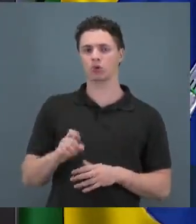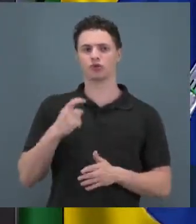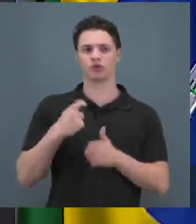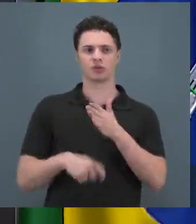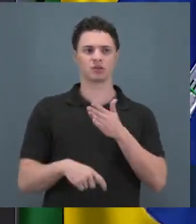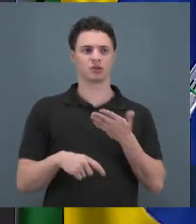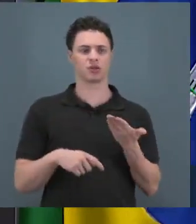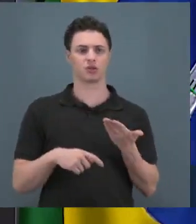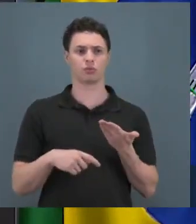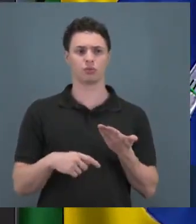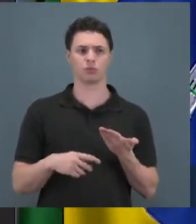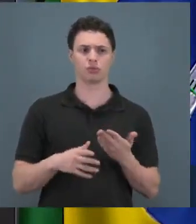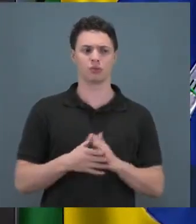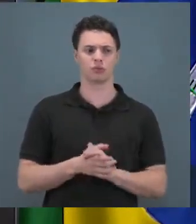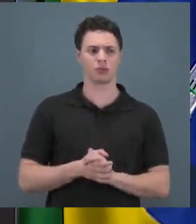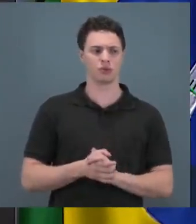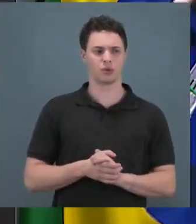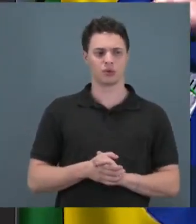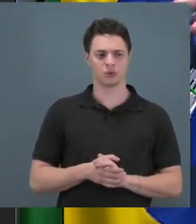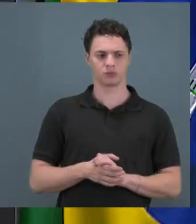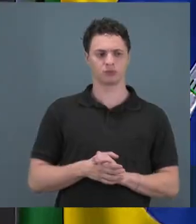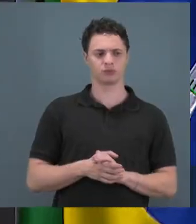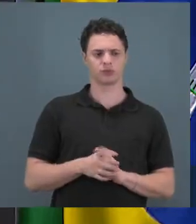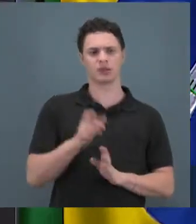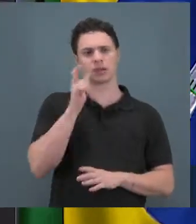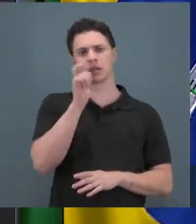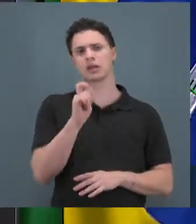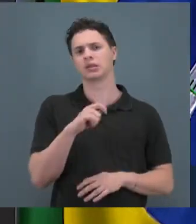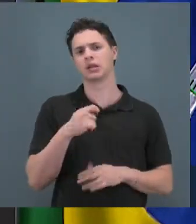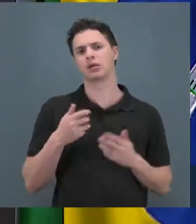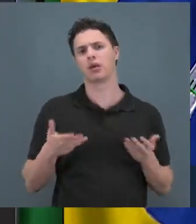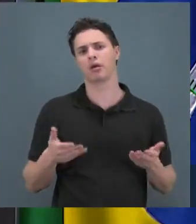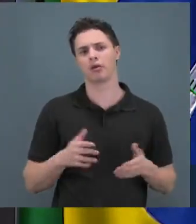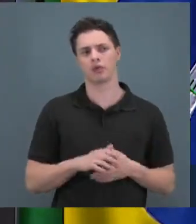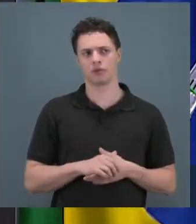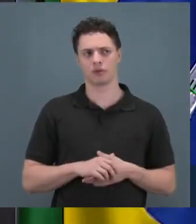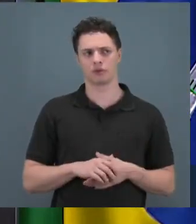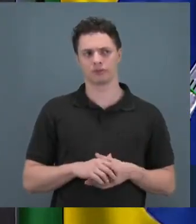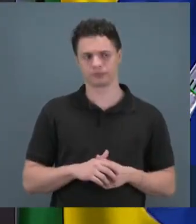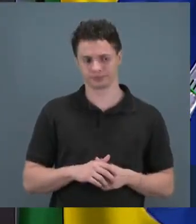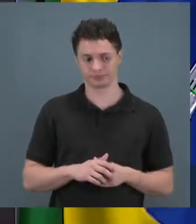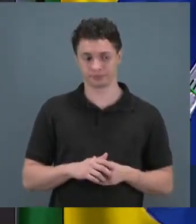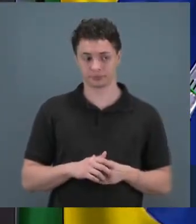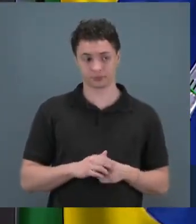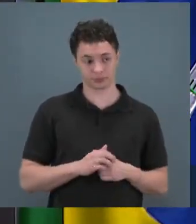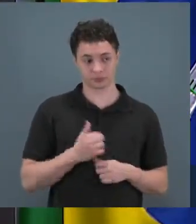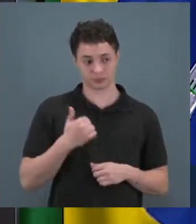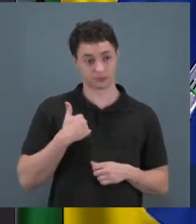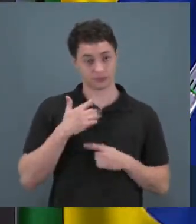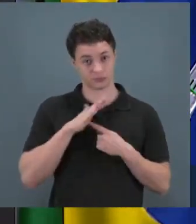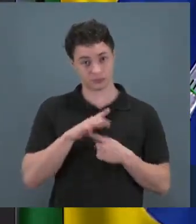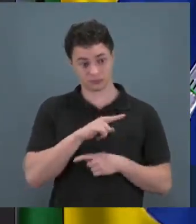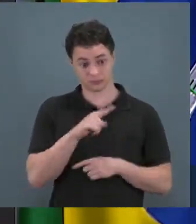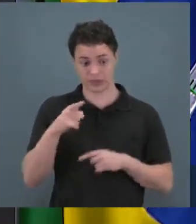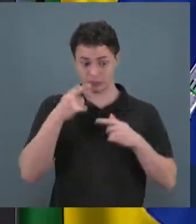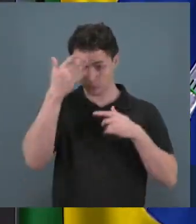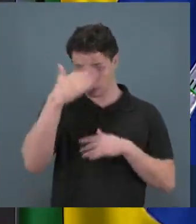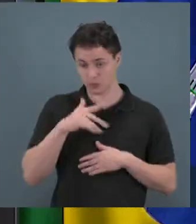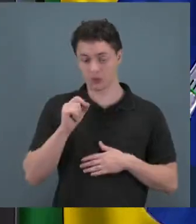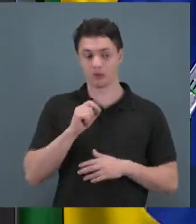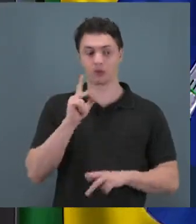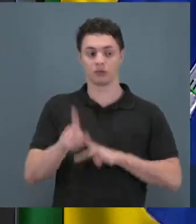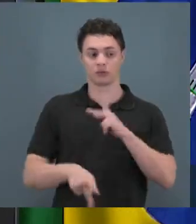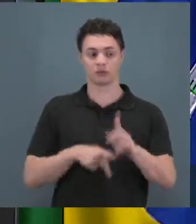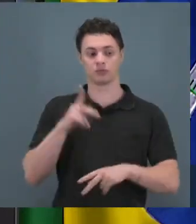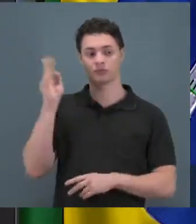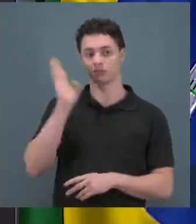bingo e cassino. A quem interessa isso? E eu vou provar aqui que a população brasileira